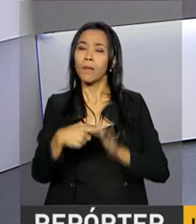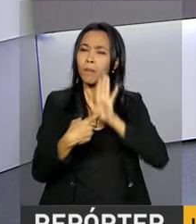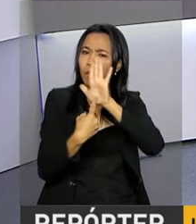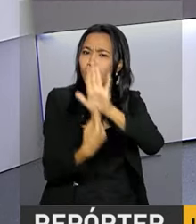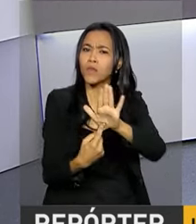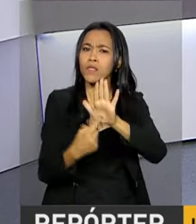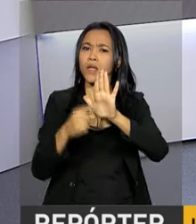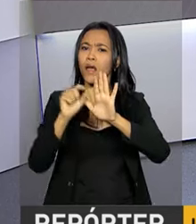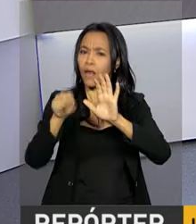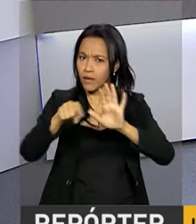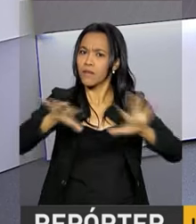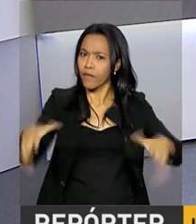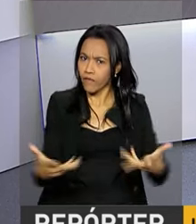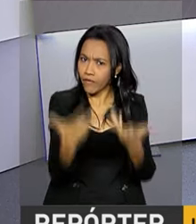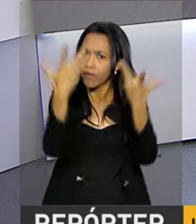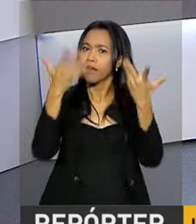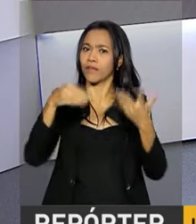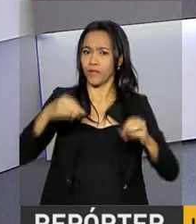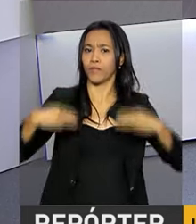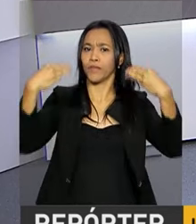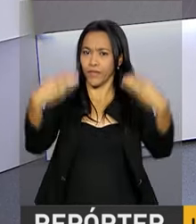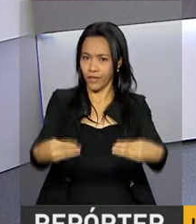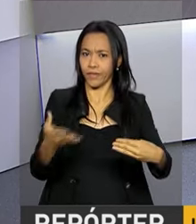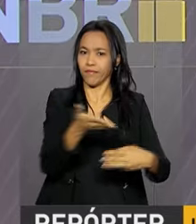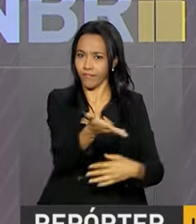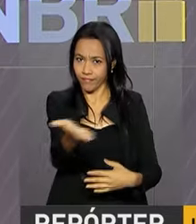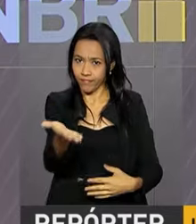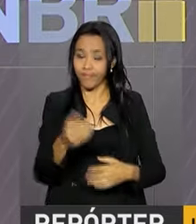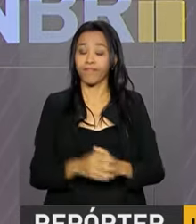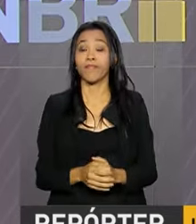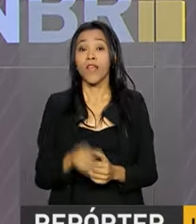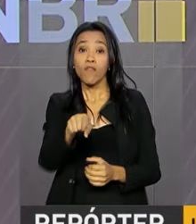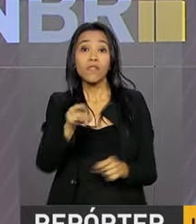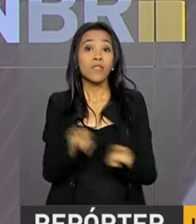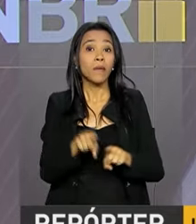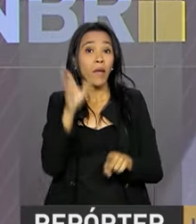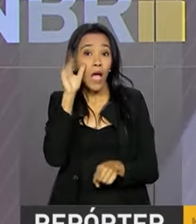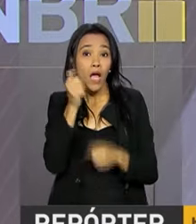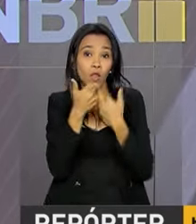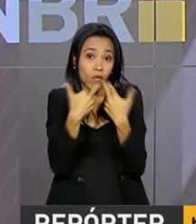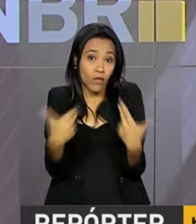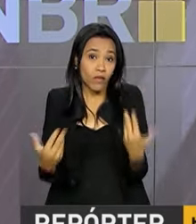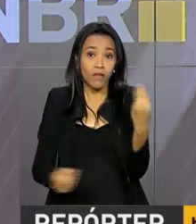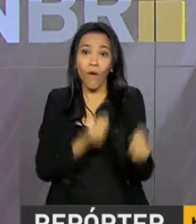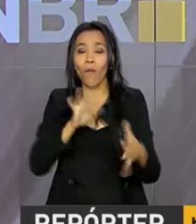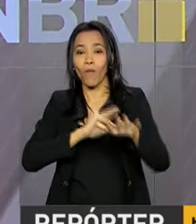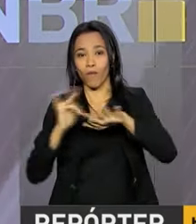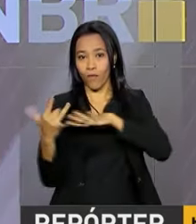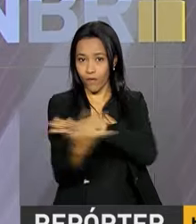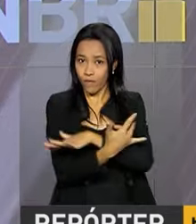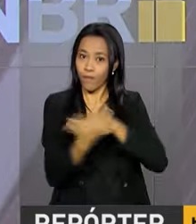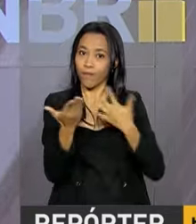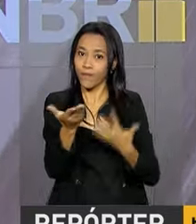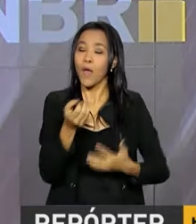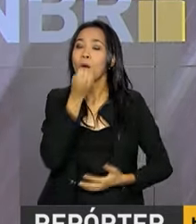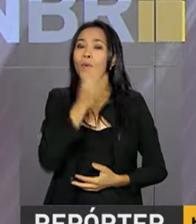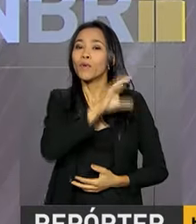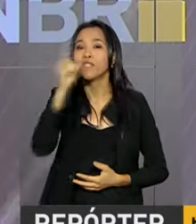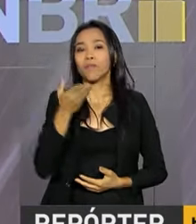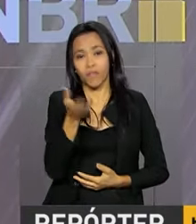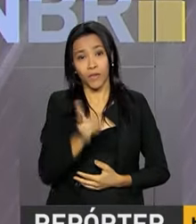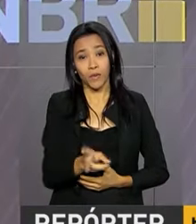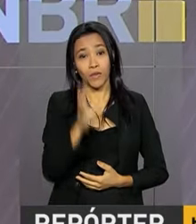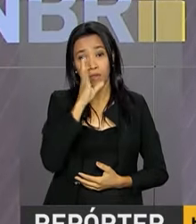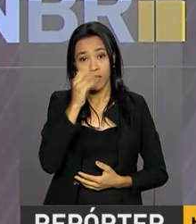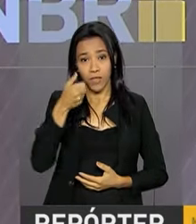transmitir esse evento do Ministério do meio ambiente acompanhe também as novidades em nossas redes sociais um bom dia para você